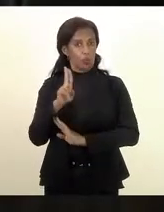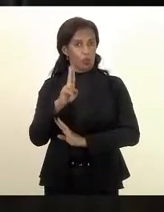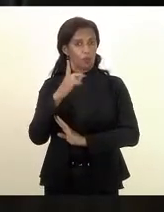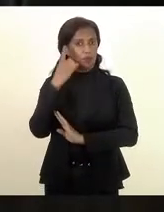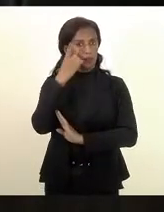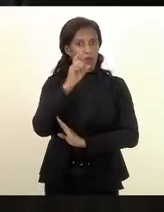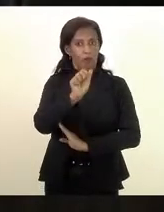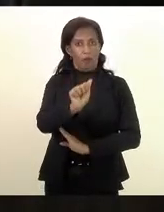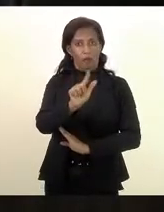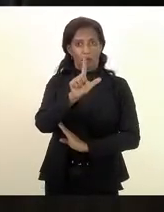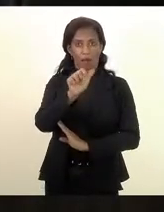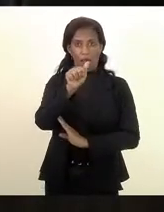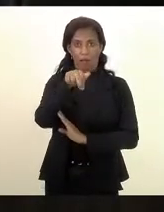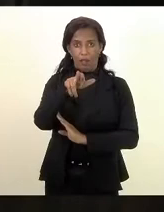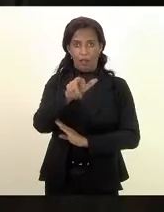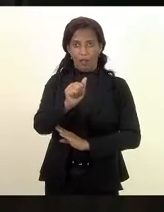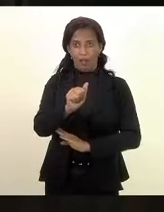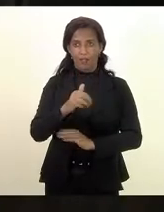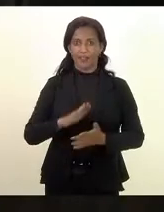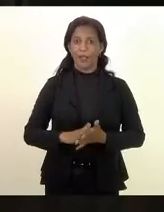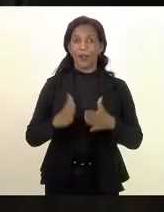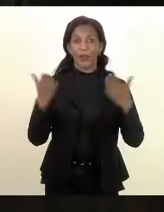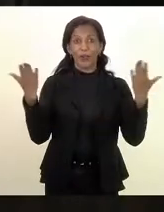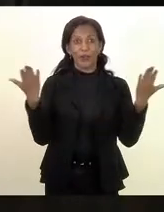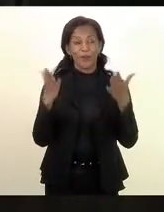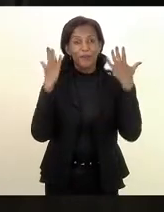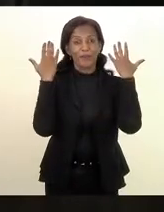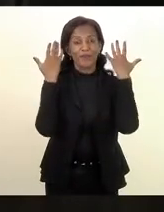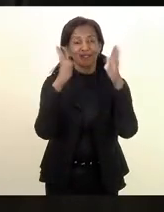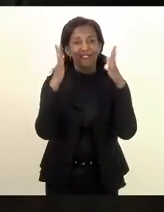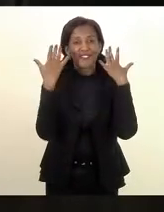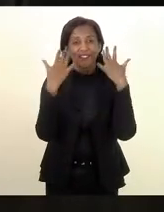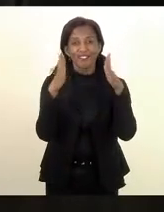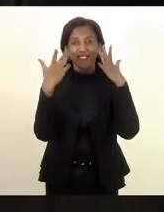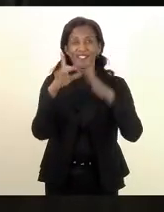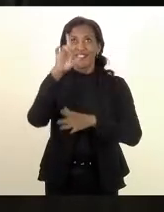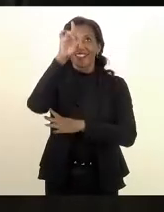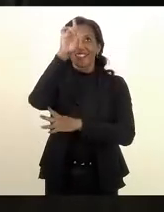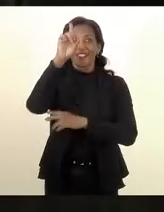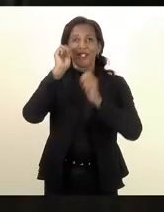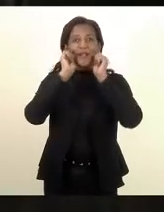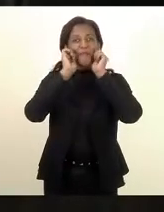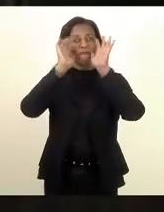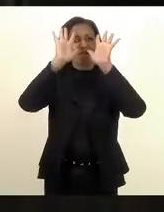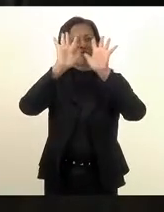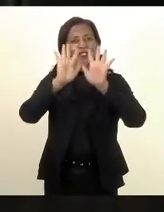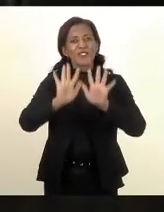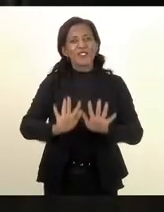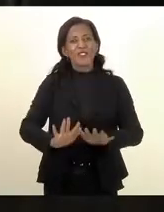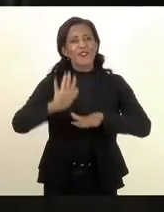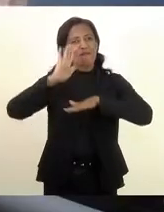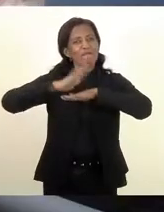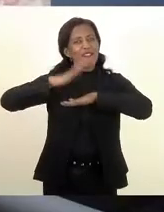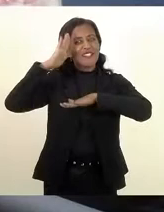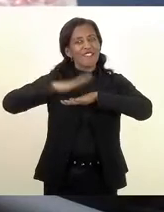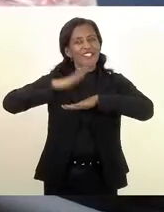Passos aqui registrar hoje o seu aniversário parabéns que Deus lhe abençoe cada vez mais